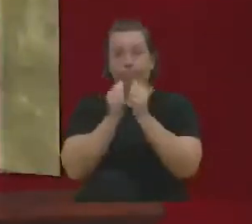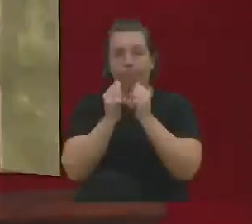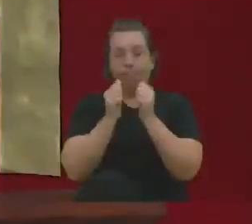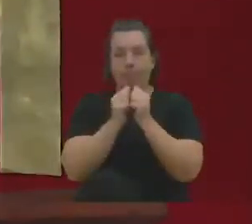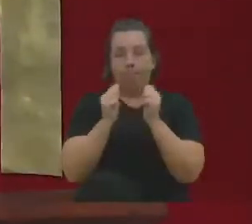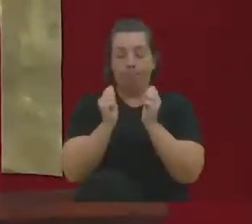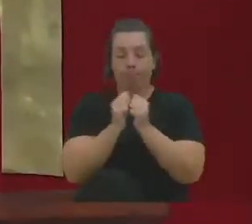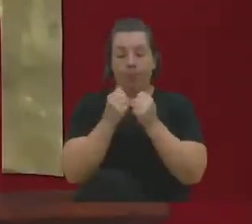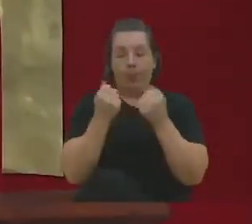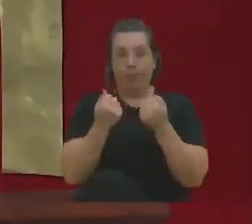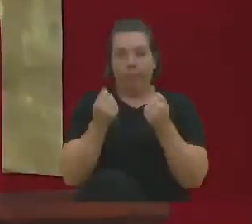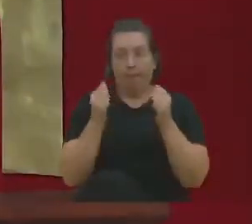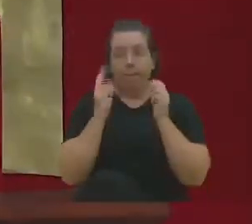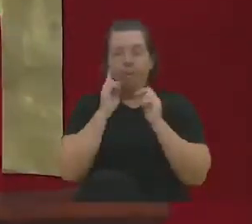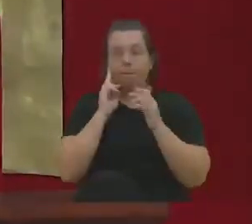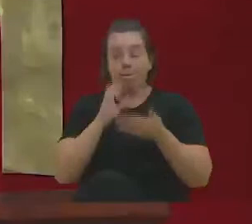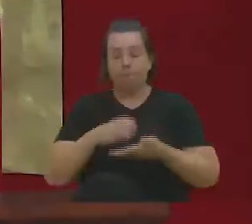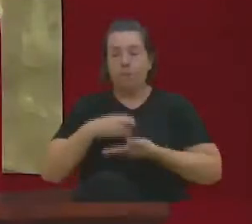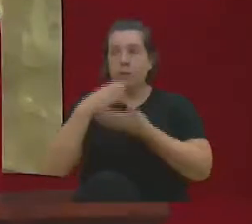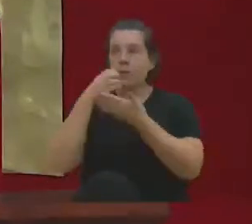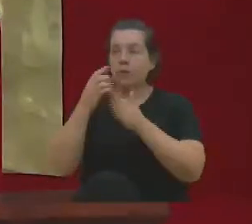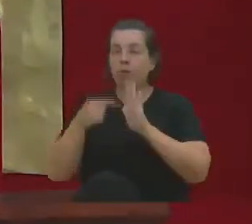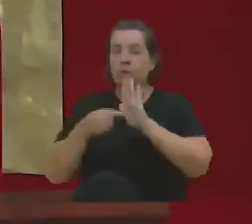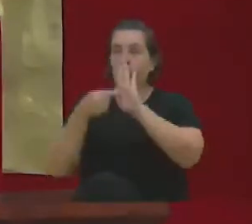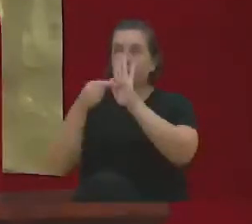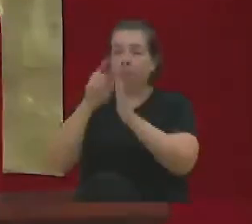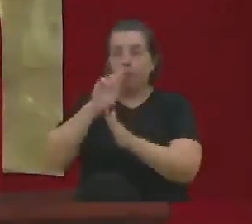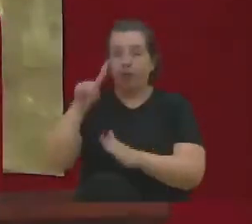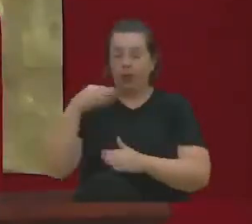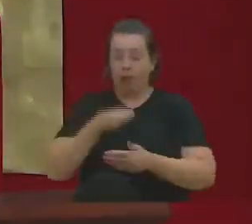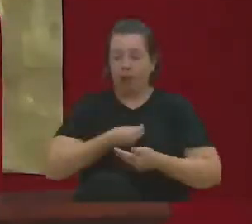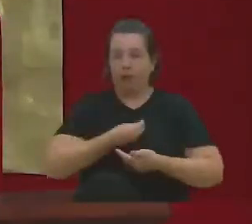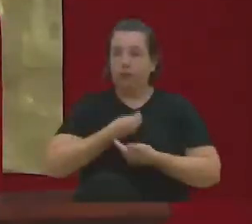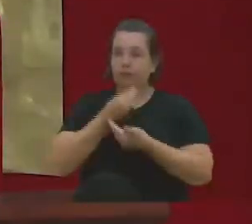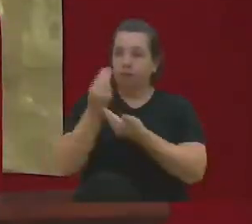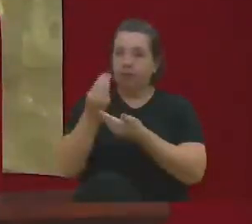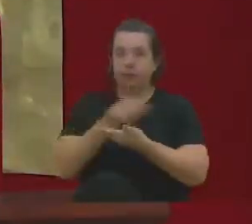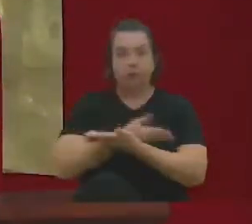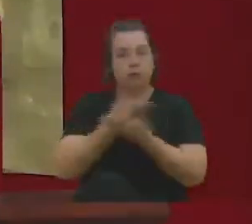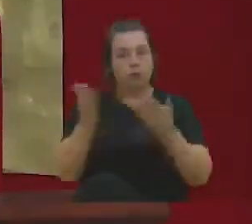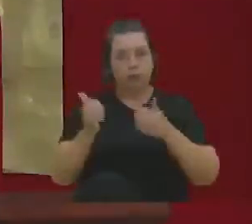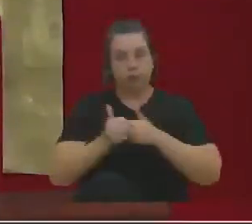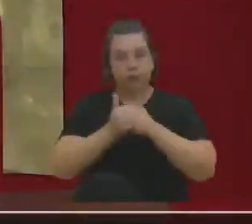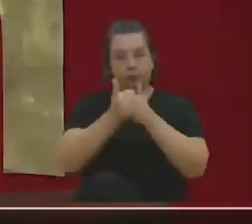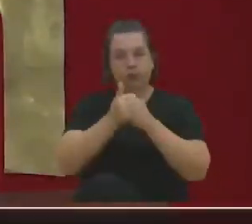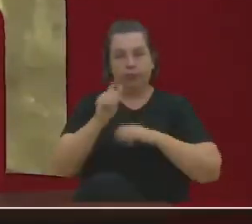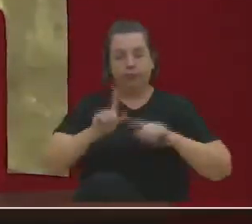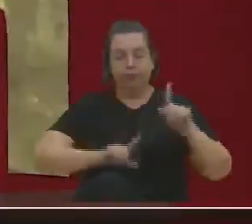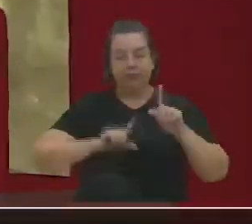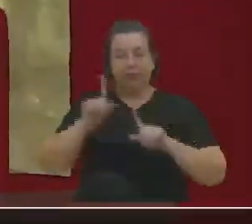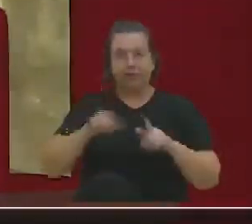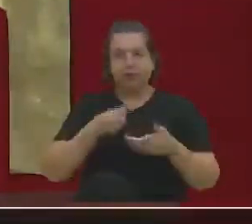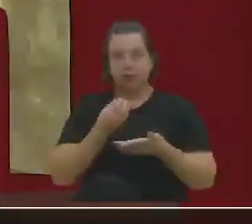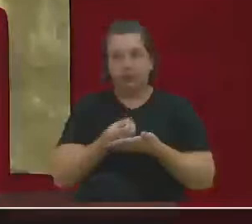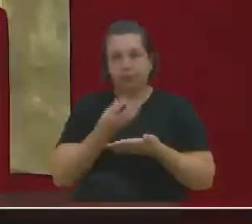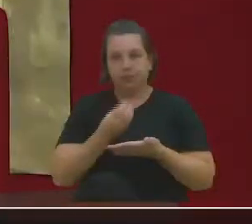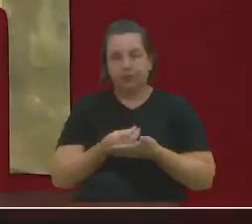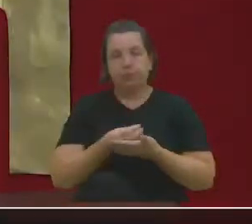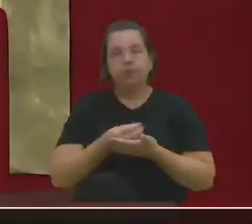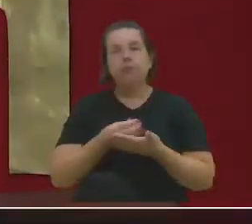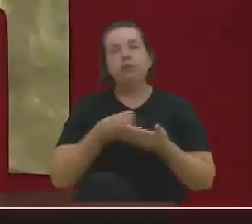e o vinho, apresentemos ao Senhor nossa vida. Você que nos acompanha pelos meios de